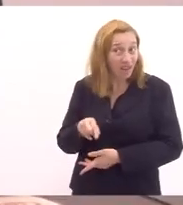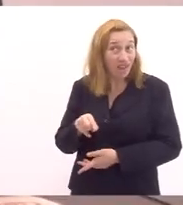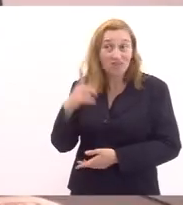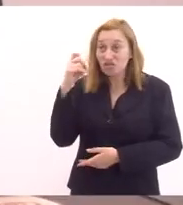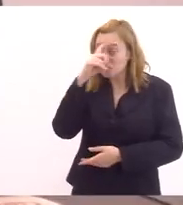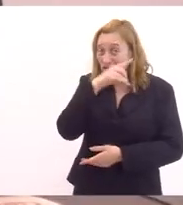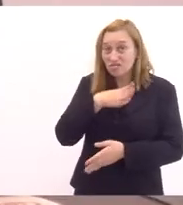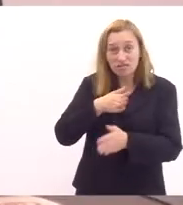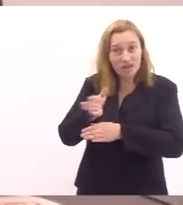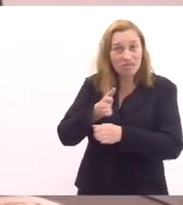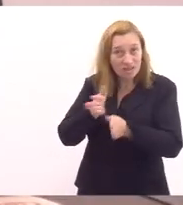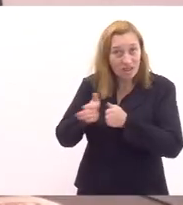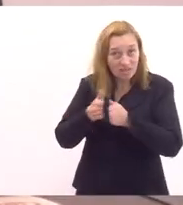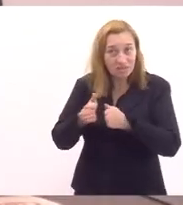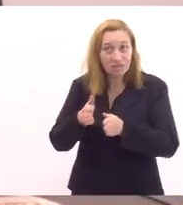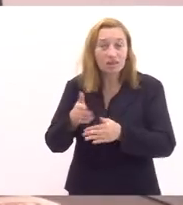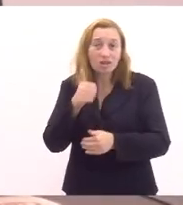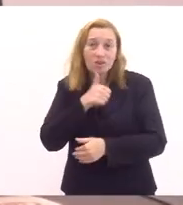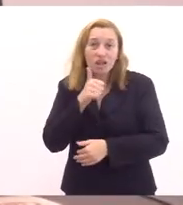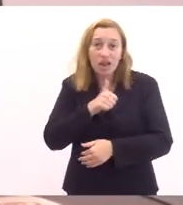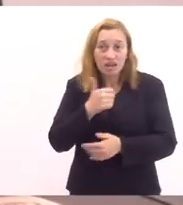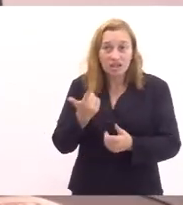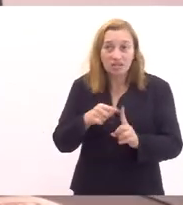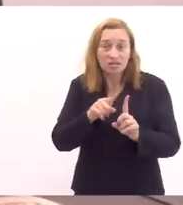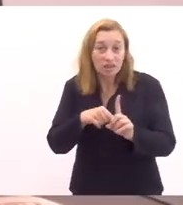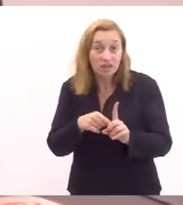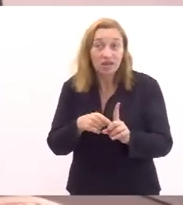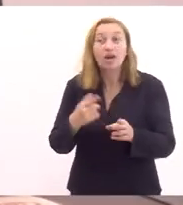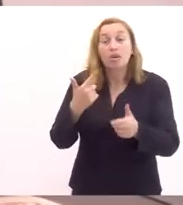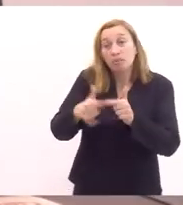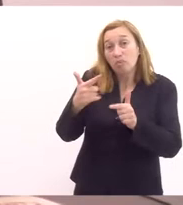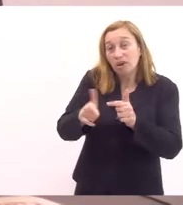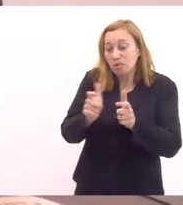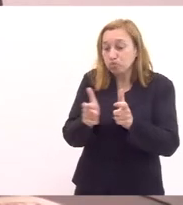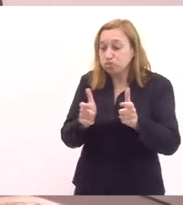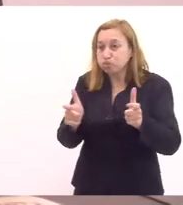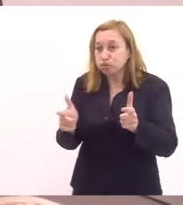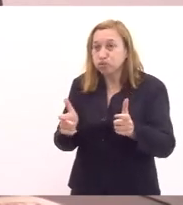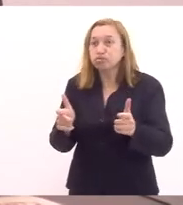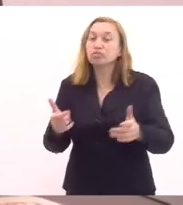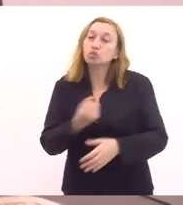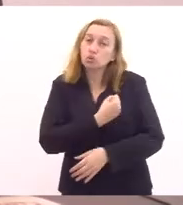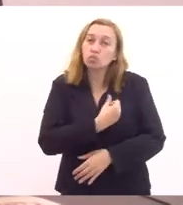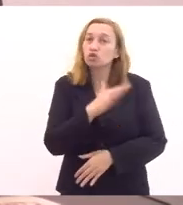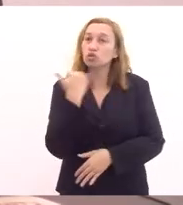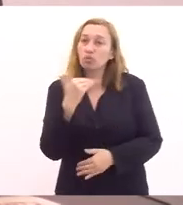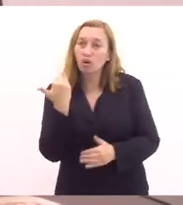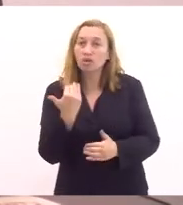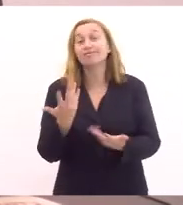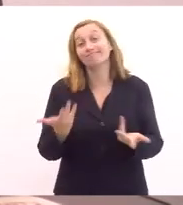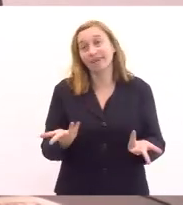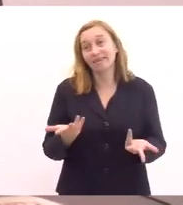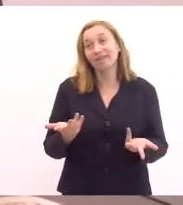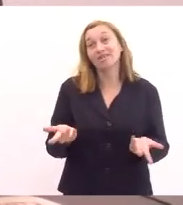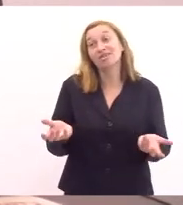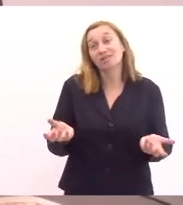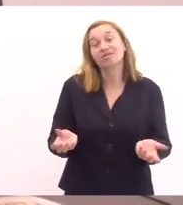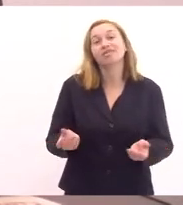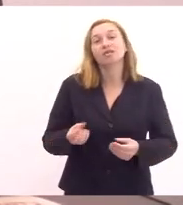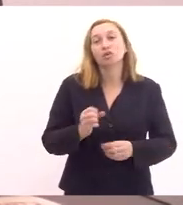são causas que vão se acumulando e que vão gerando né vão fazendo com que a nossa taxa de mortalidade materna seja realmente